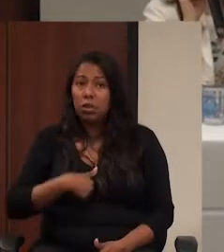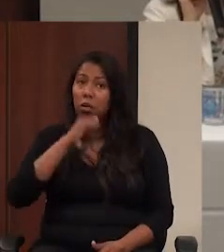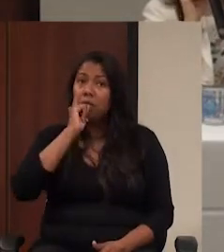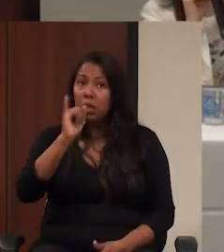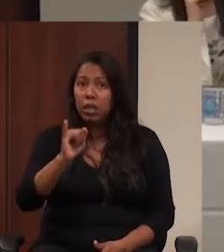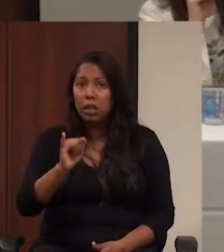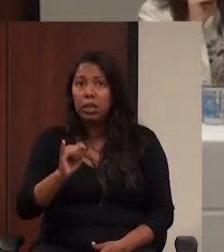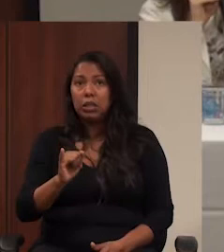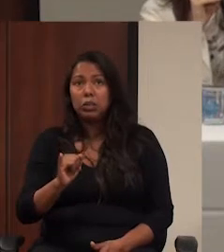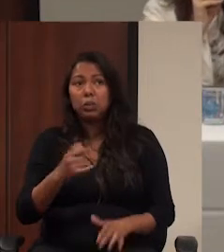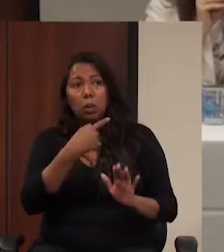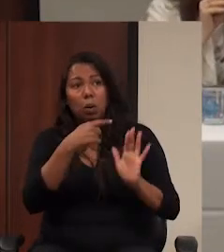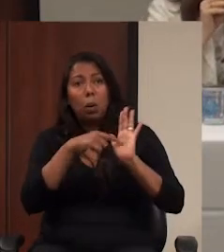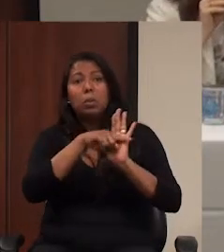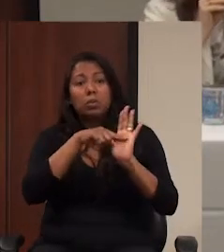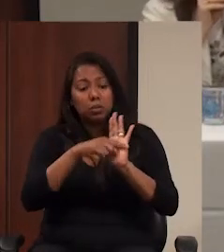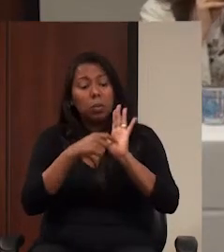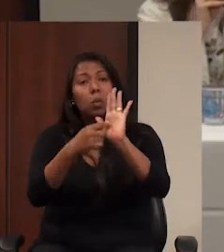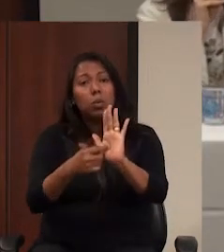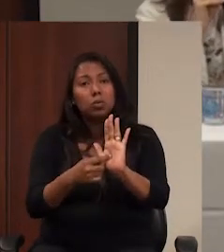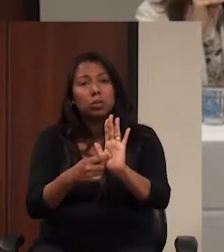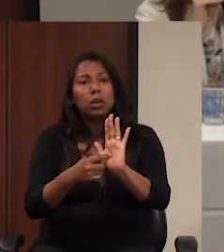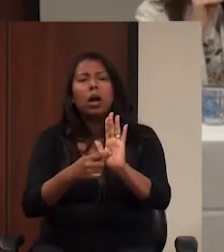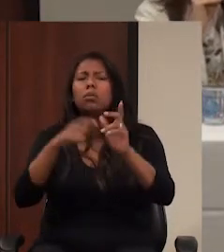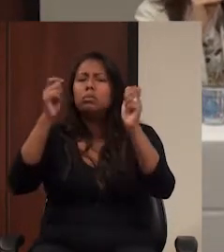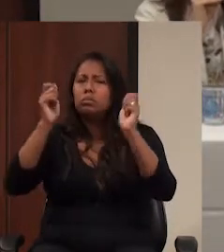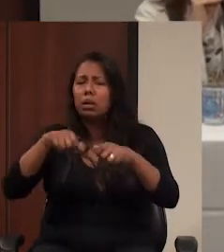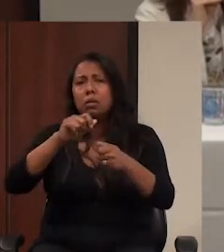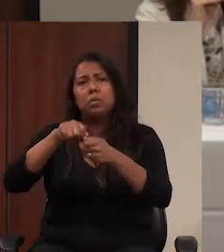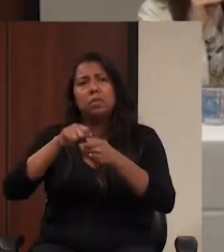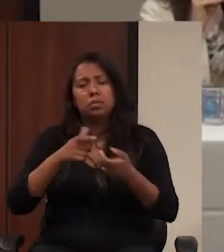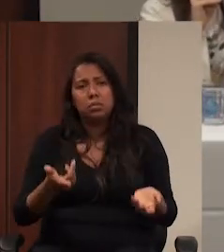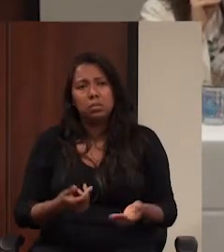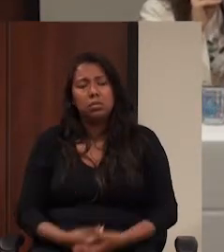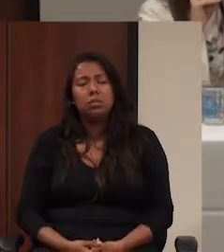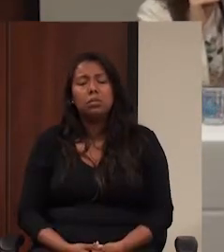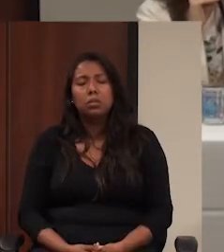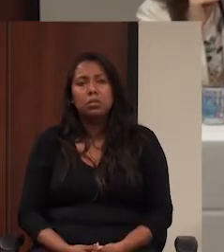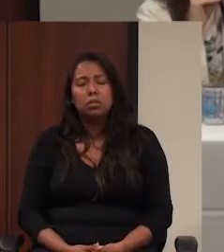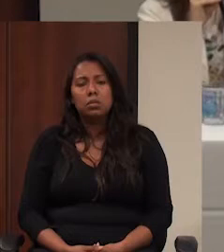mostrar que tudo isso que a gente pode fazer são coisas que, em última análise, até